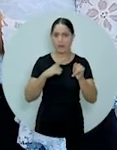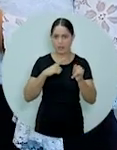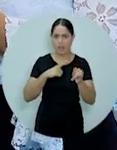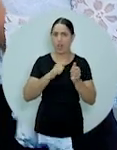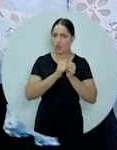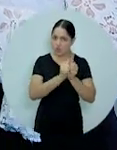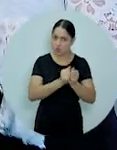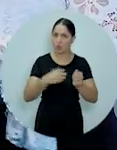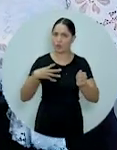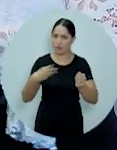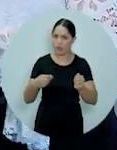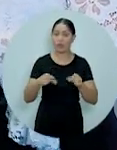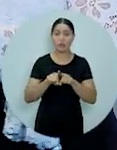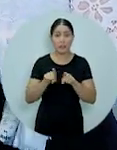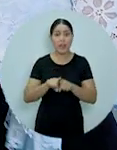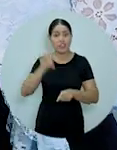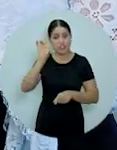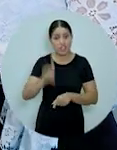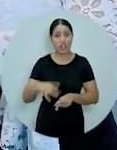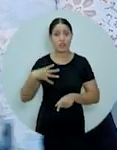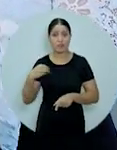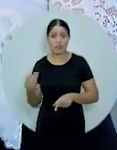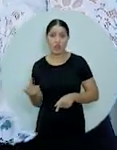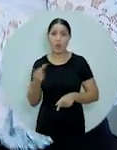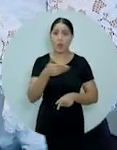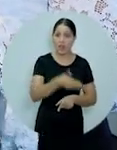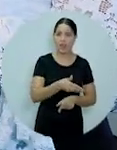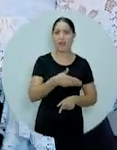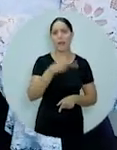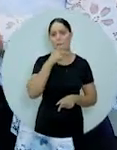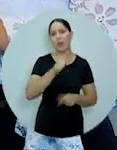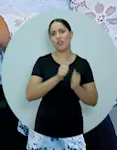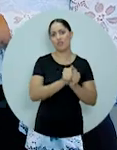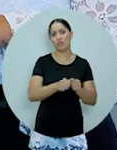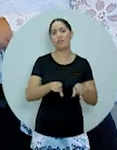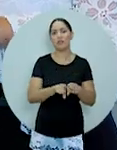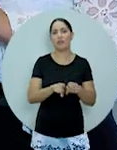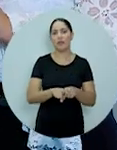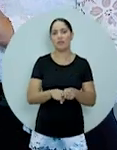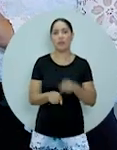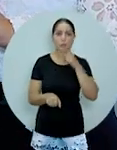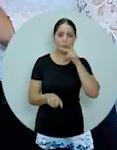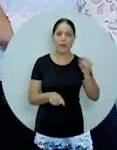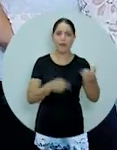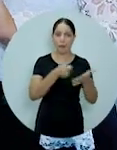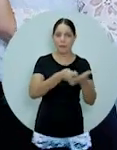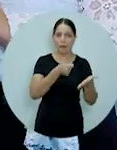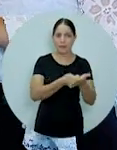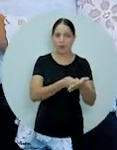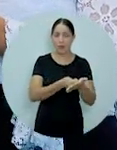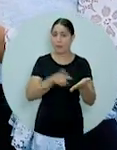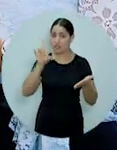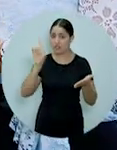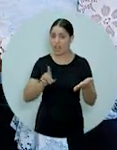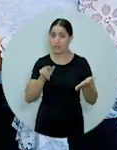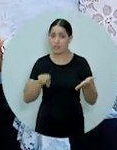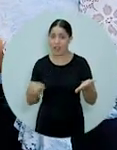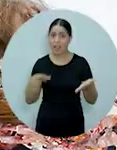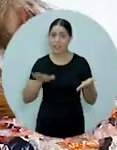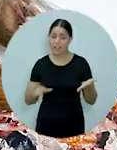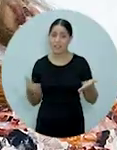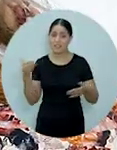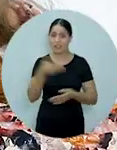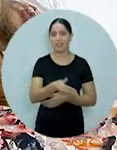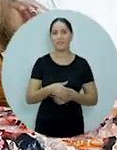ao mesmo tempo que o pai tem a obrigação de ficar com a criança tem o direito de estar com o pai. Né? Então, para o pai é uma obrigação, para a criança é um